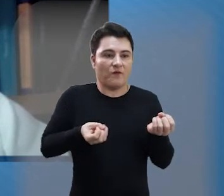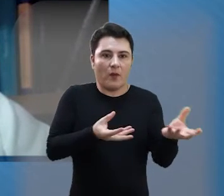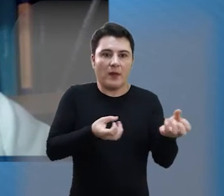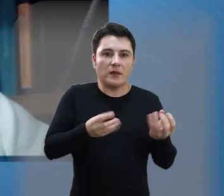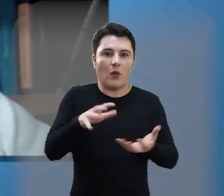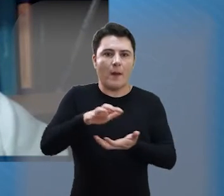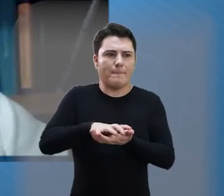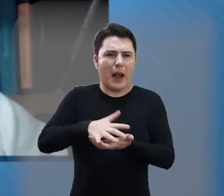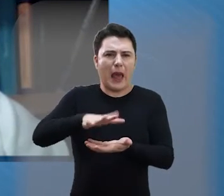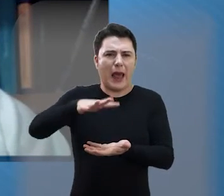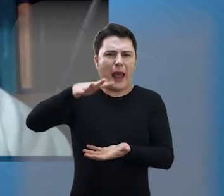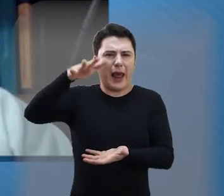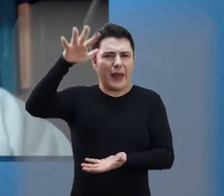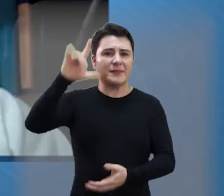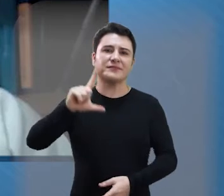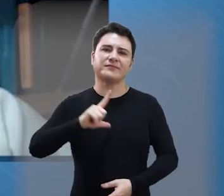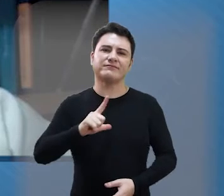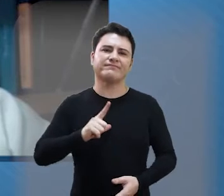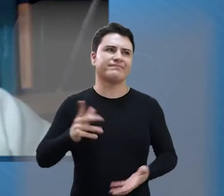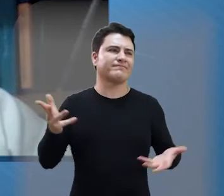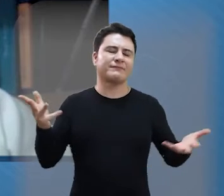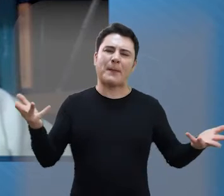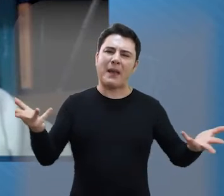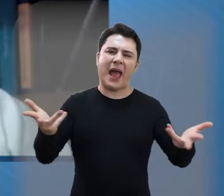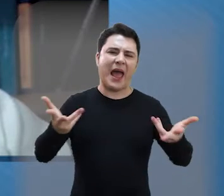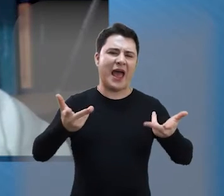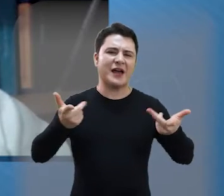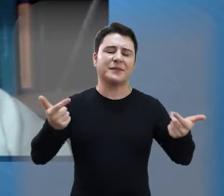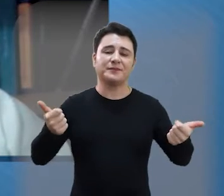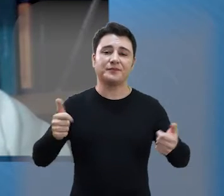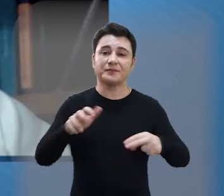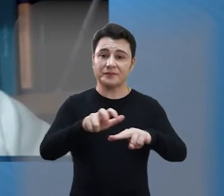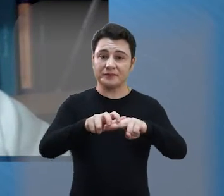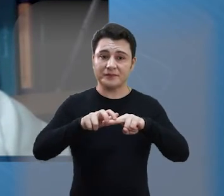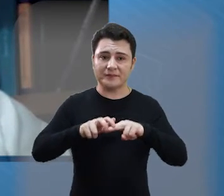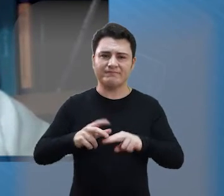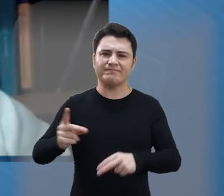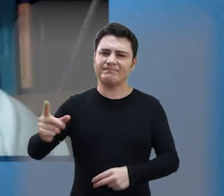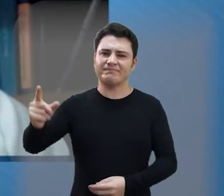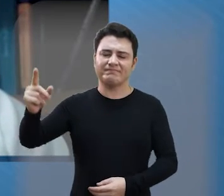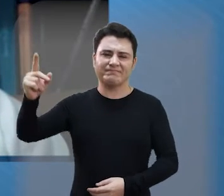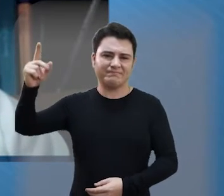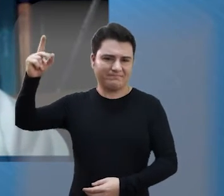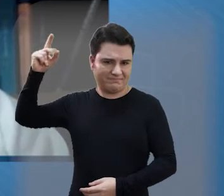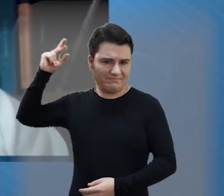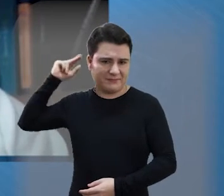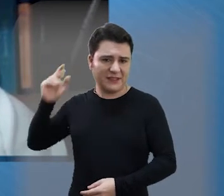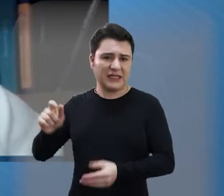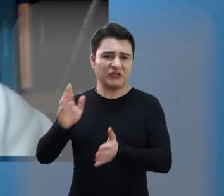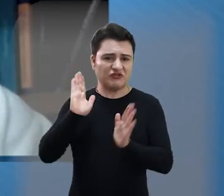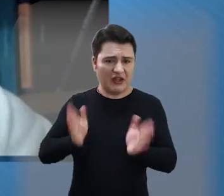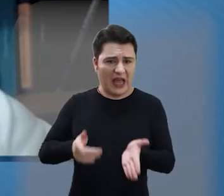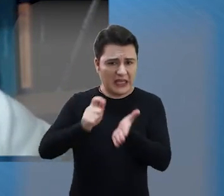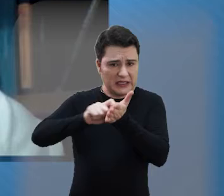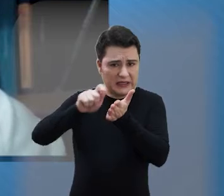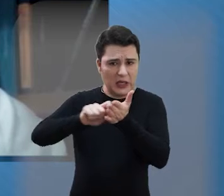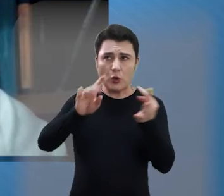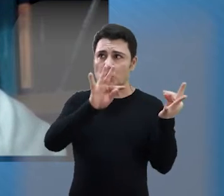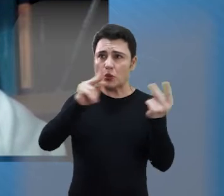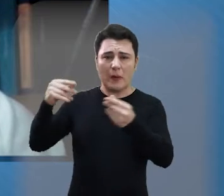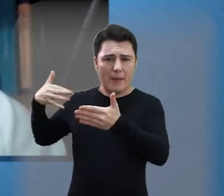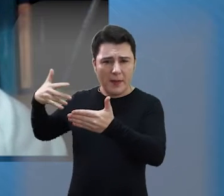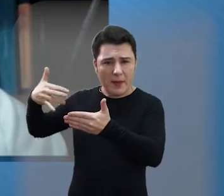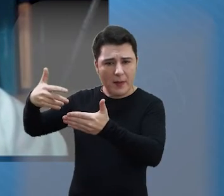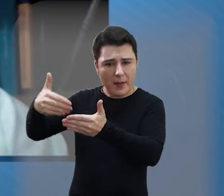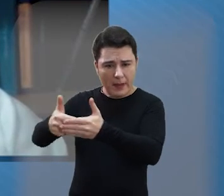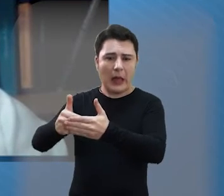compramos uma biblioteca num nível assim excelente, quer dizer, tudo que está escrito pela humanidade